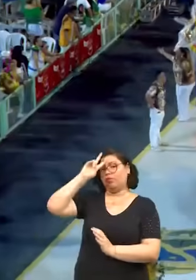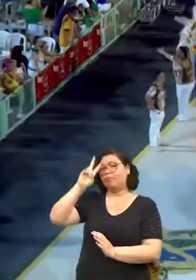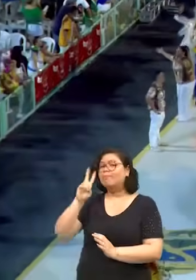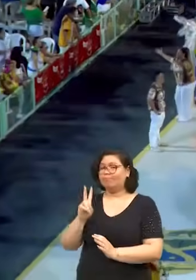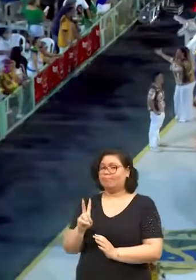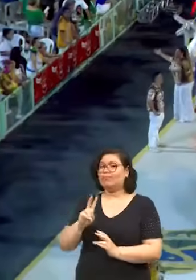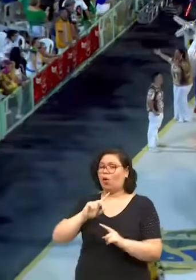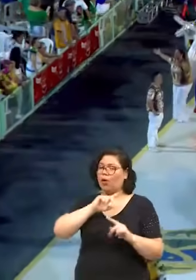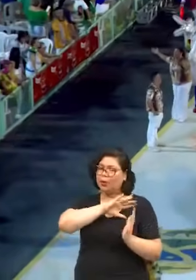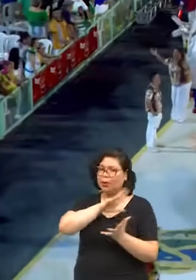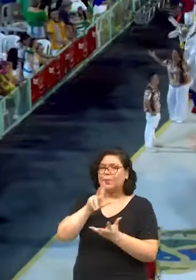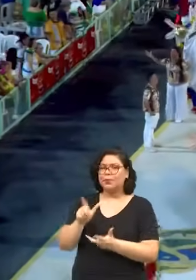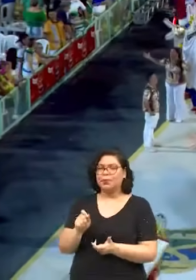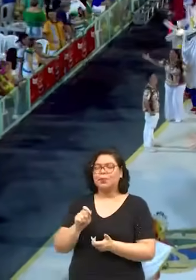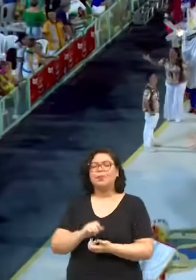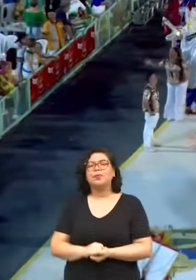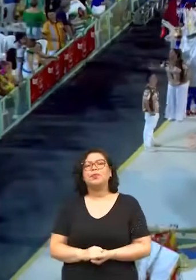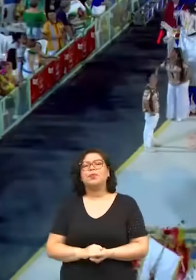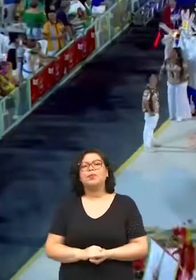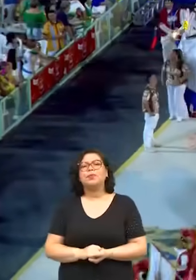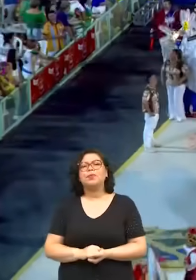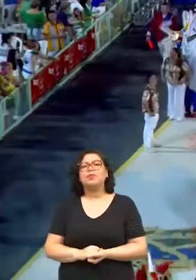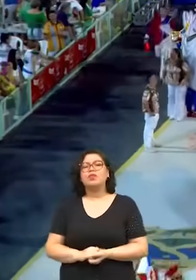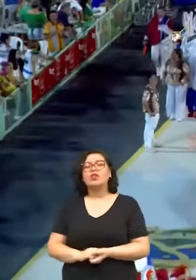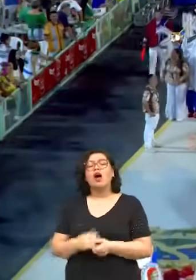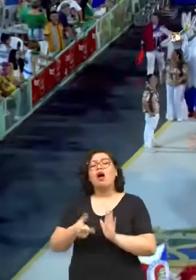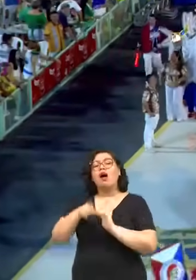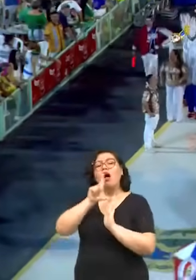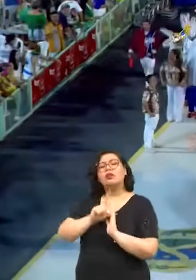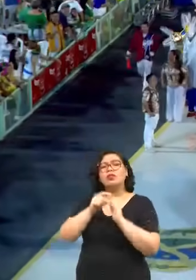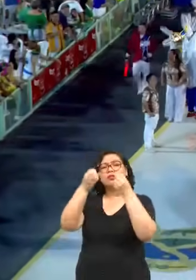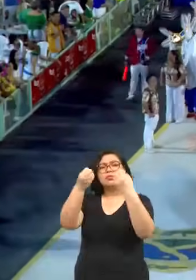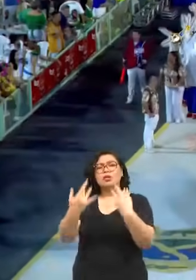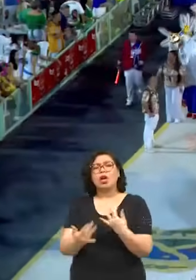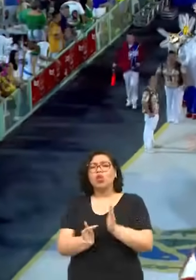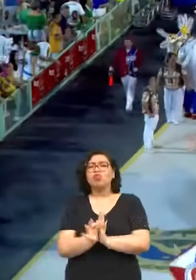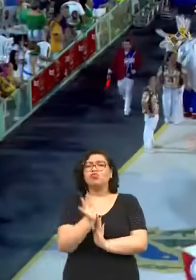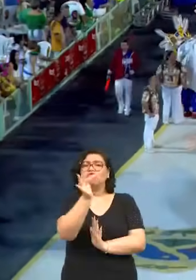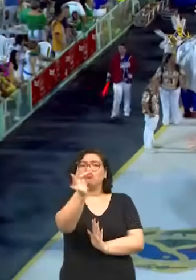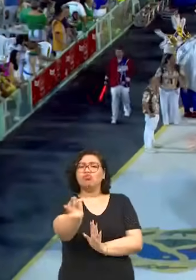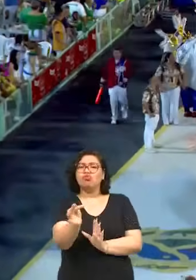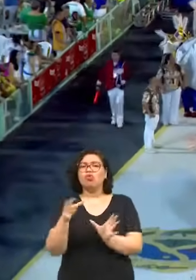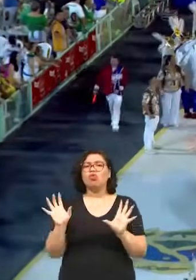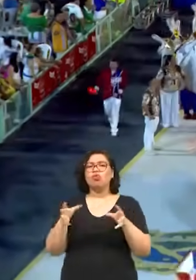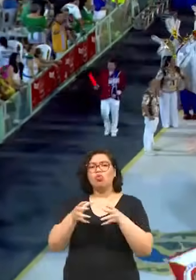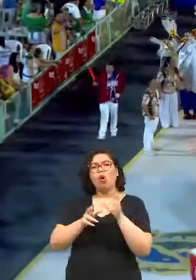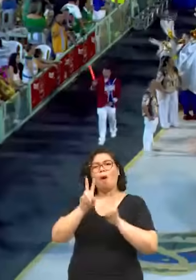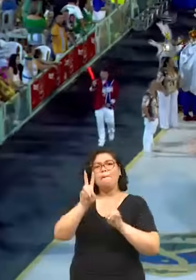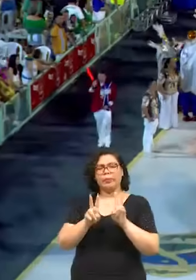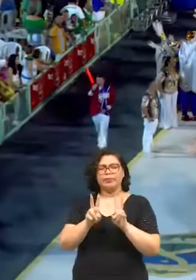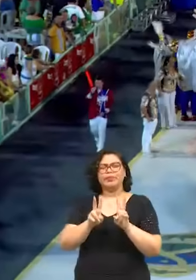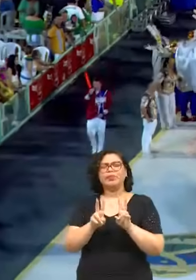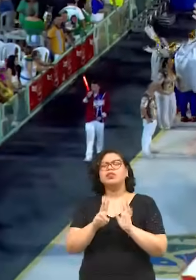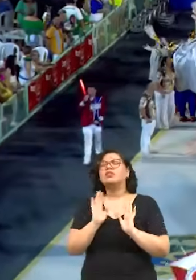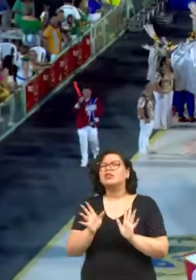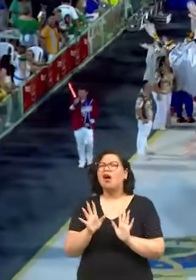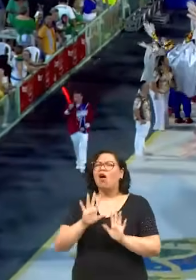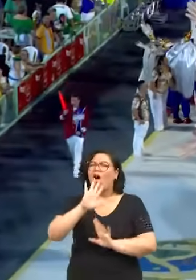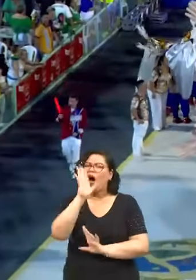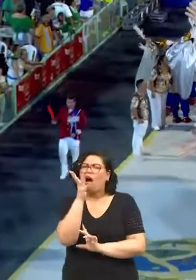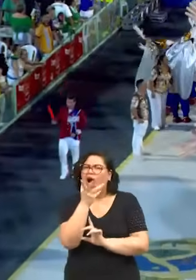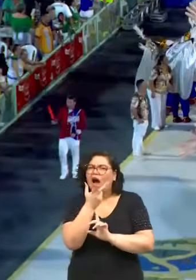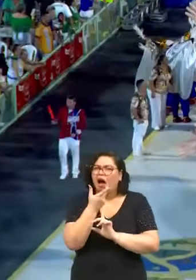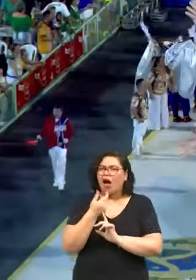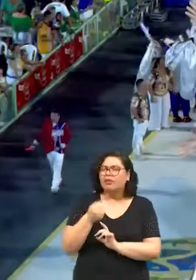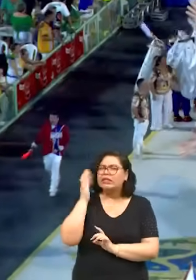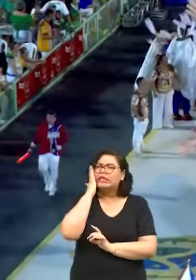A gente estava falando agora há pouco sobre o futuro da escola, né? Os brincantes que são o futuro da escola. A arte da sabedoria, Sofia, é